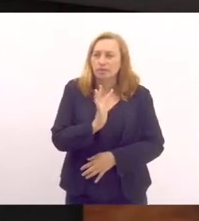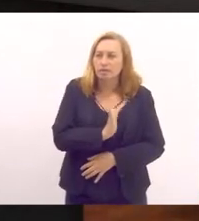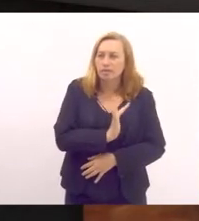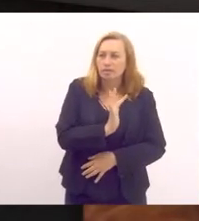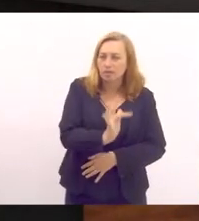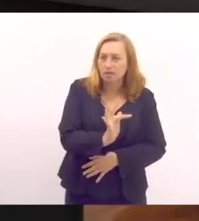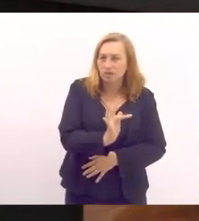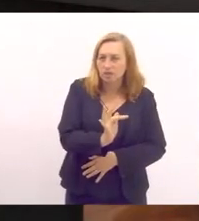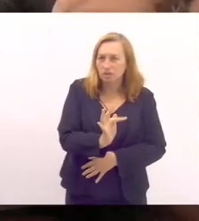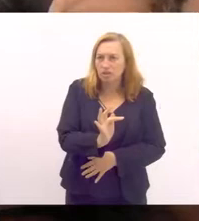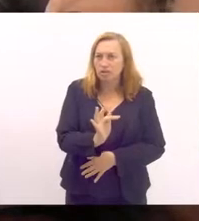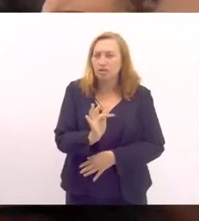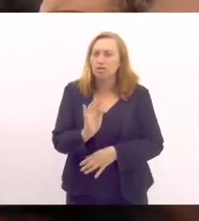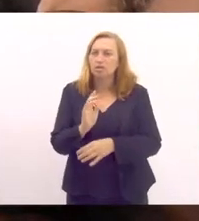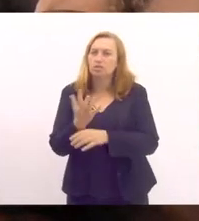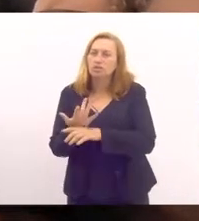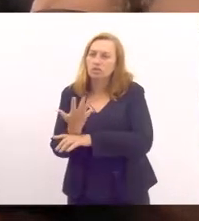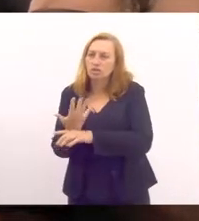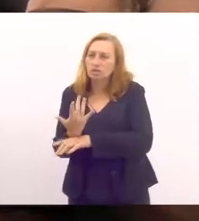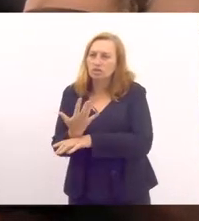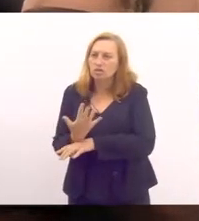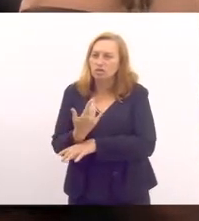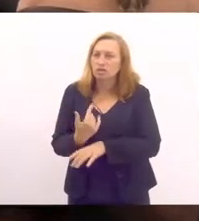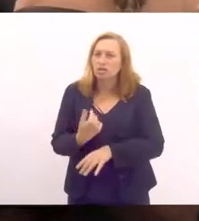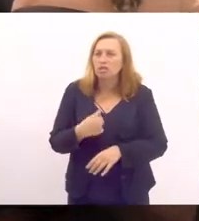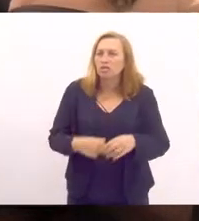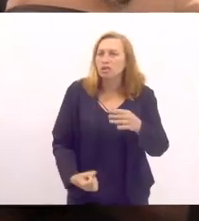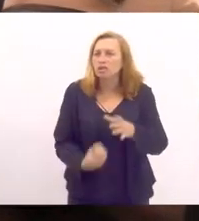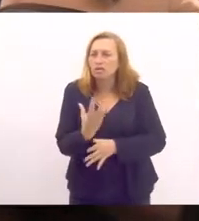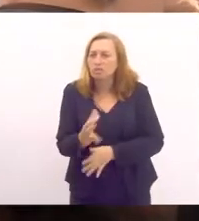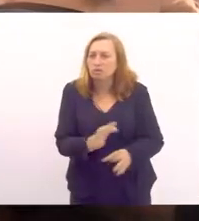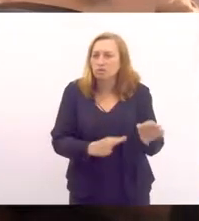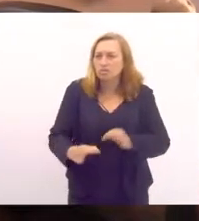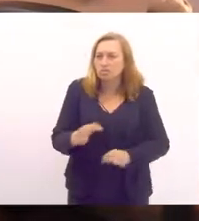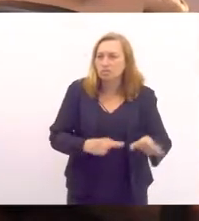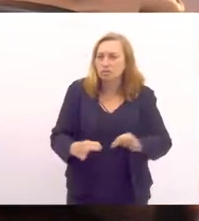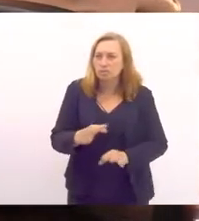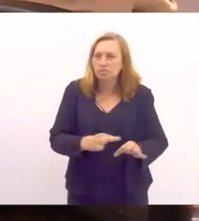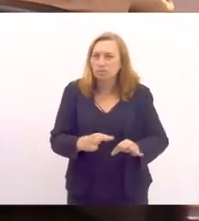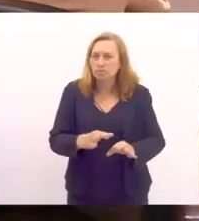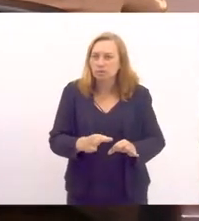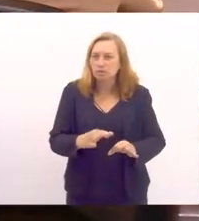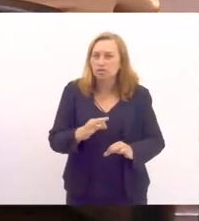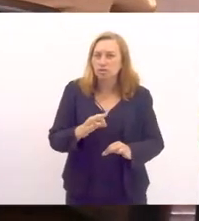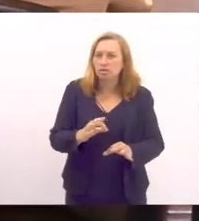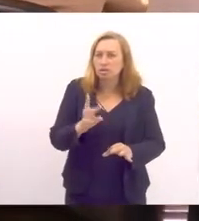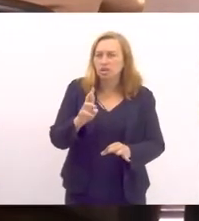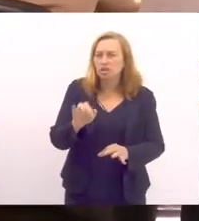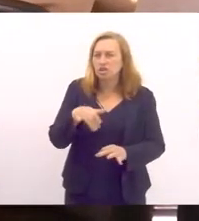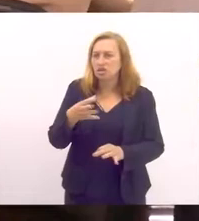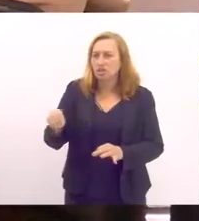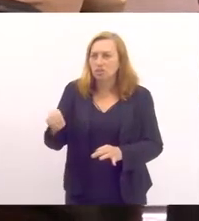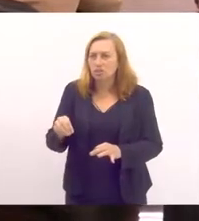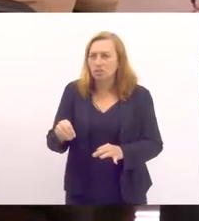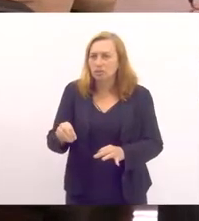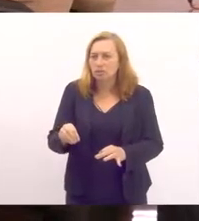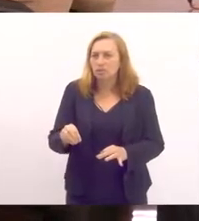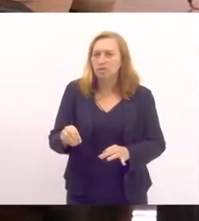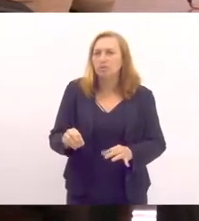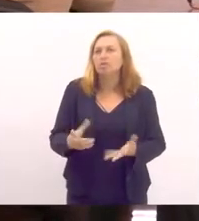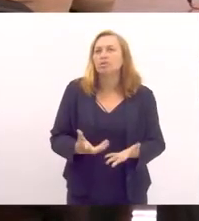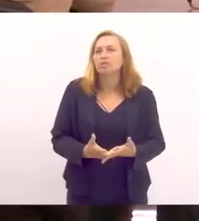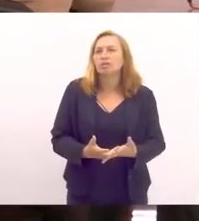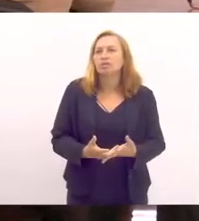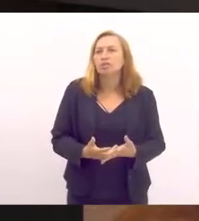de Caxias, eu participei da construção do plano de desenvolvimento da região turística Baixada Verde. Eu sou ruralina, né?